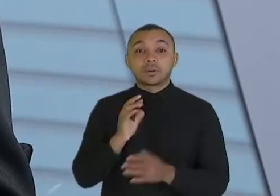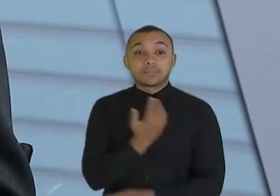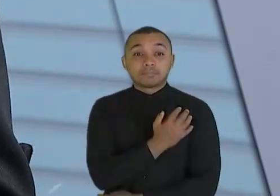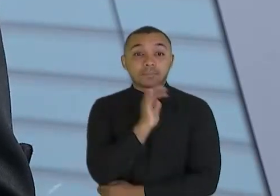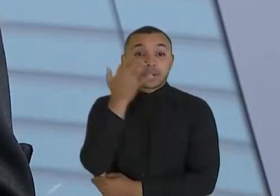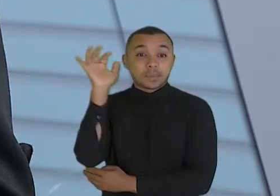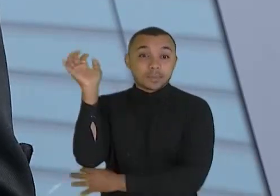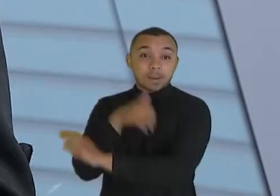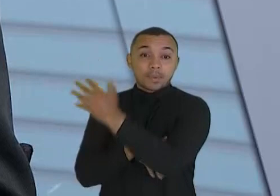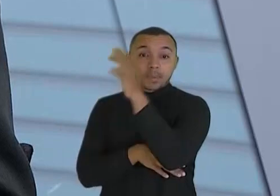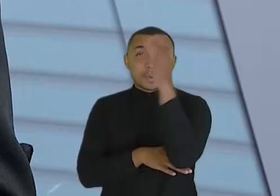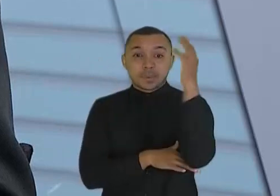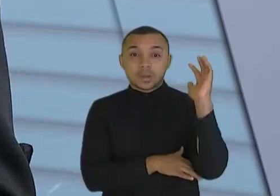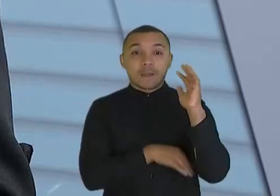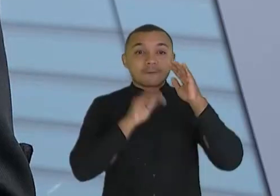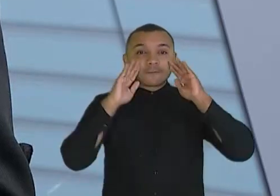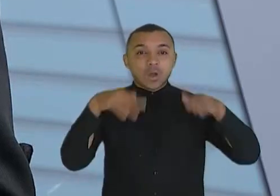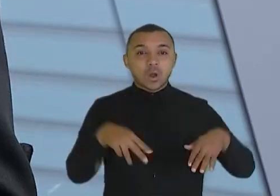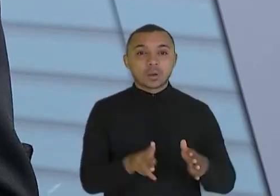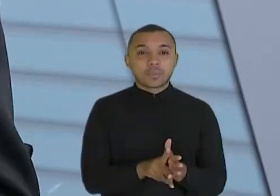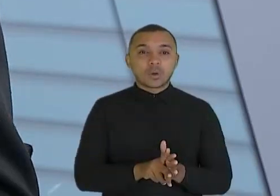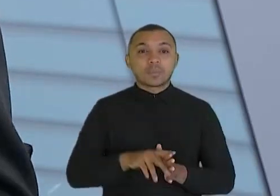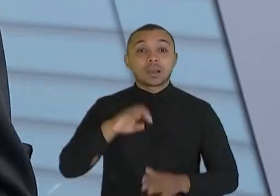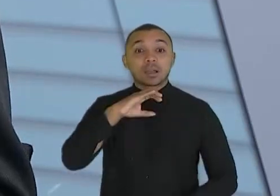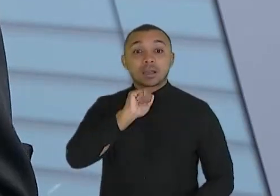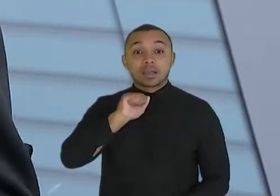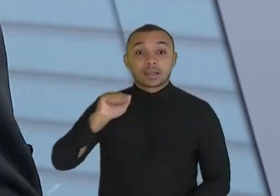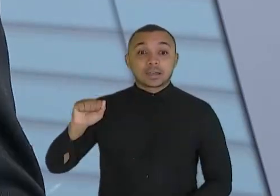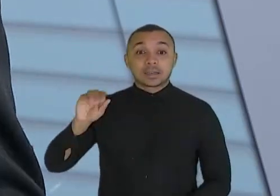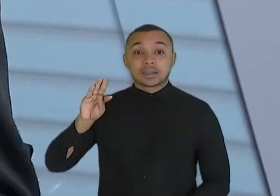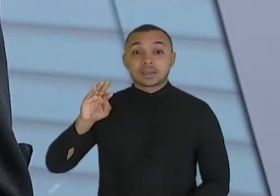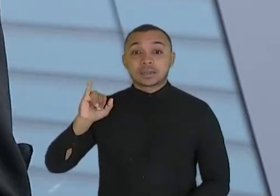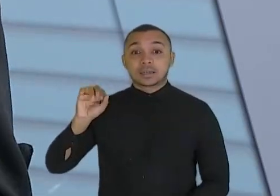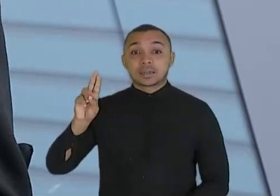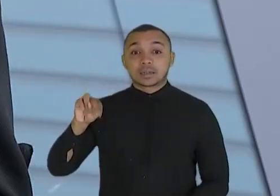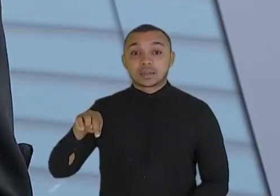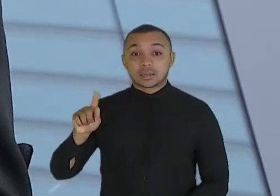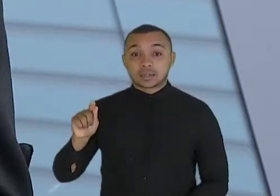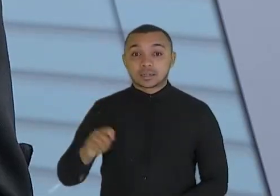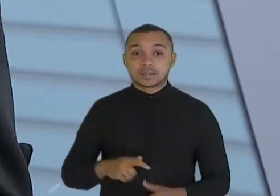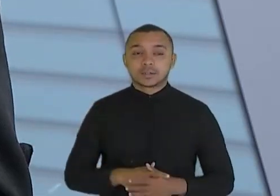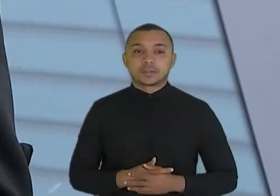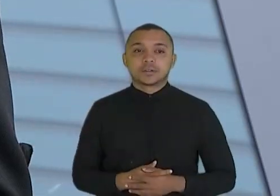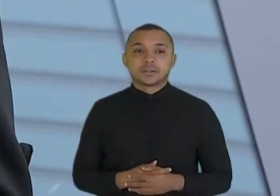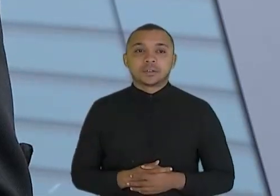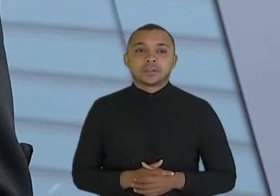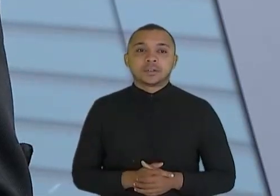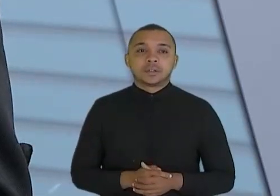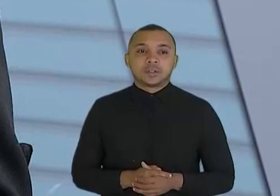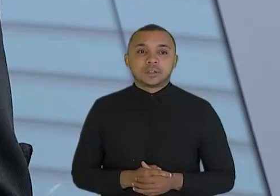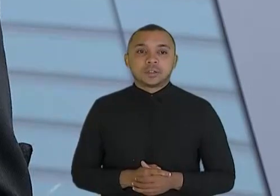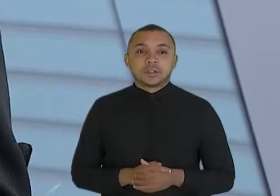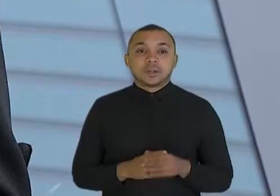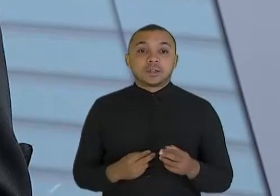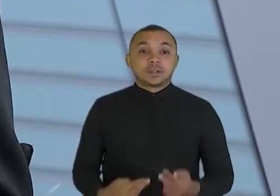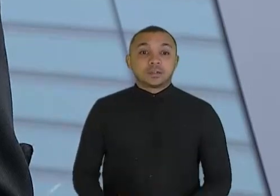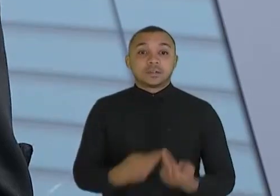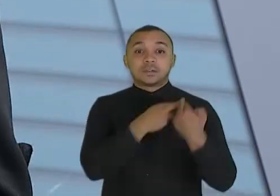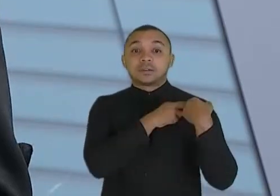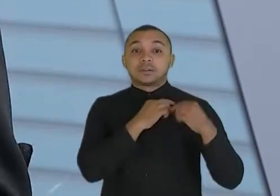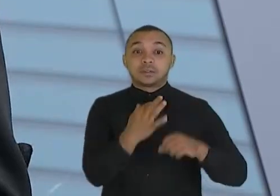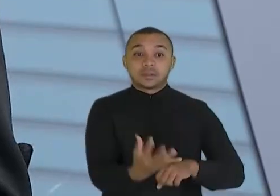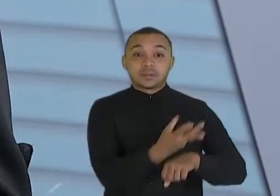que foca na questão da Caatinga. Só citar aqui que o senhor coordena um evento que tem